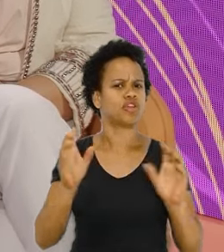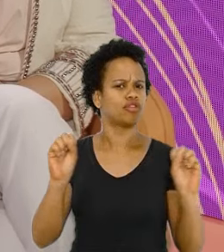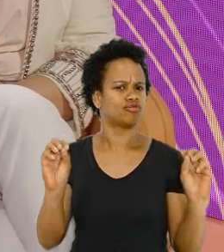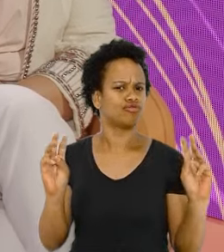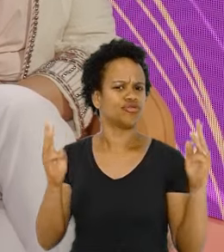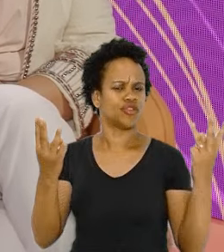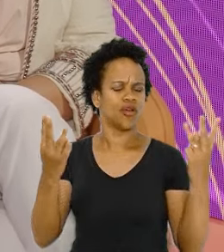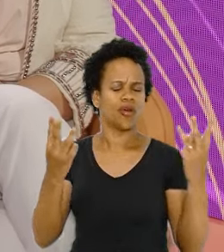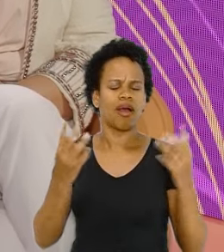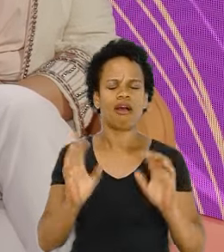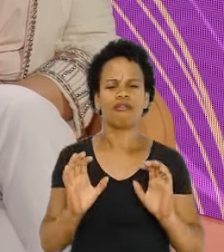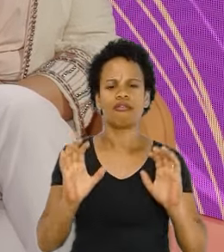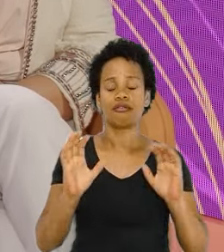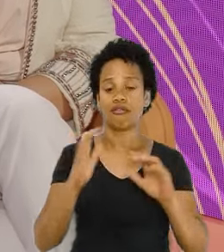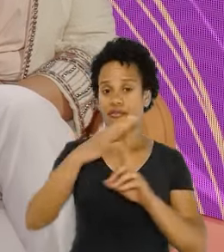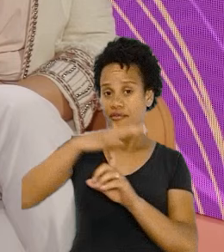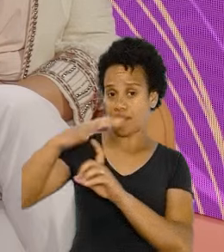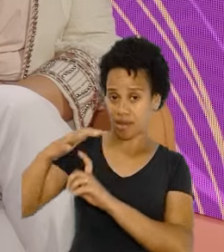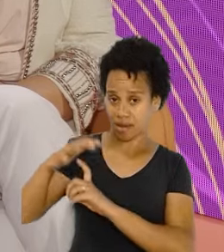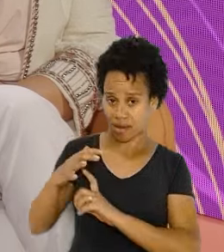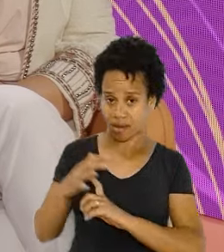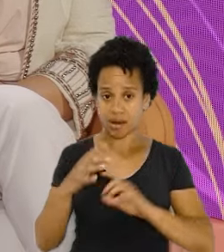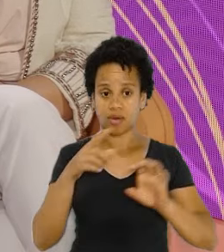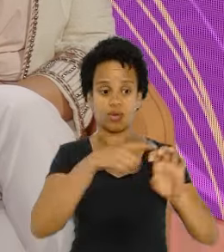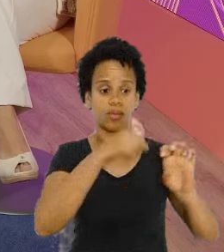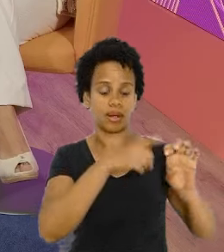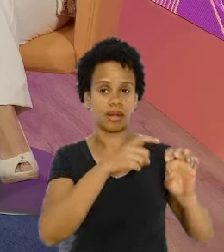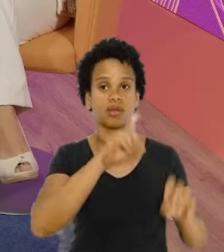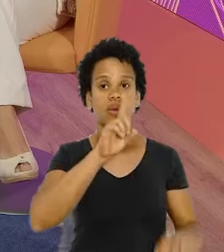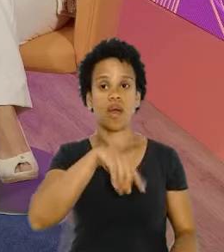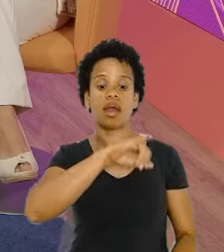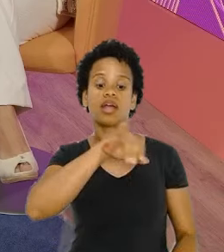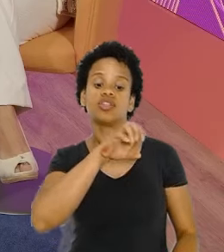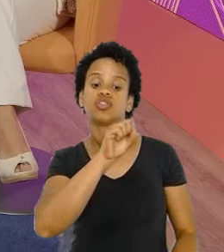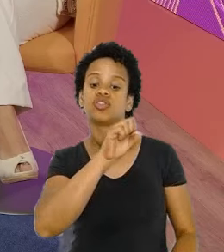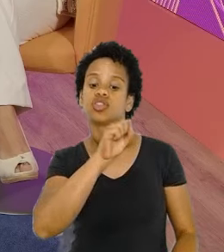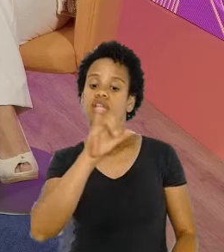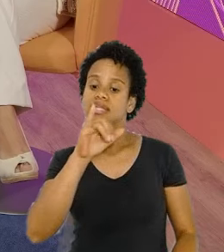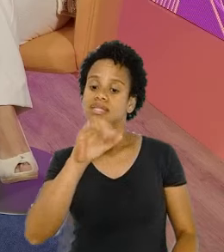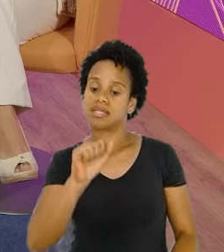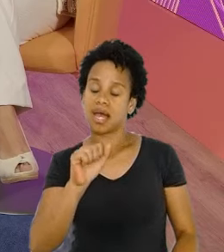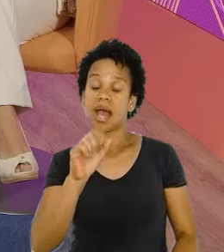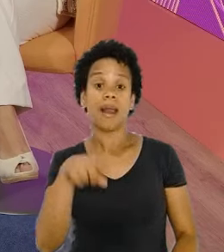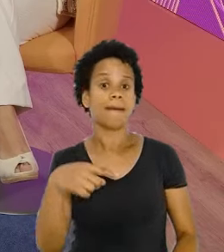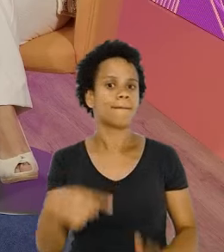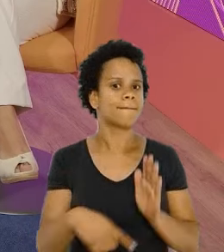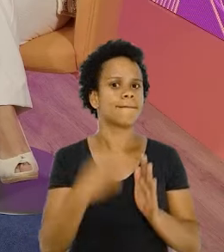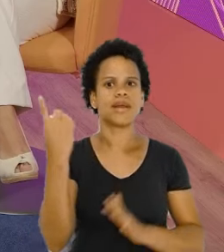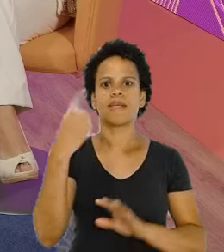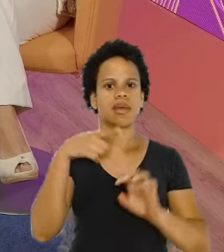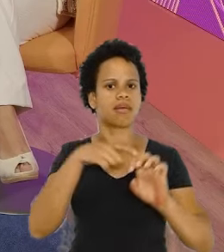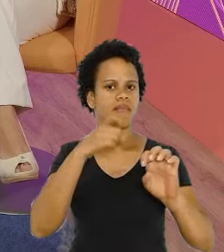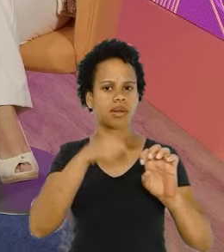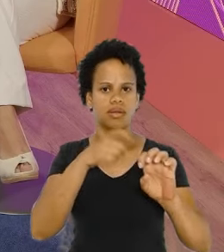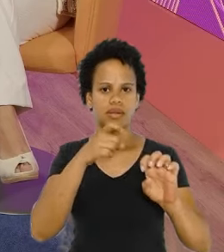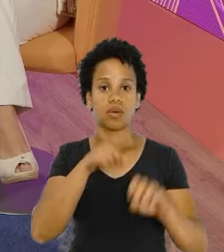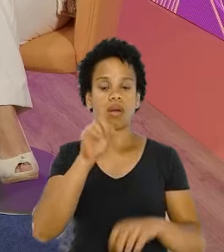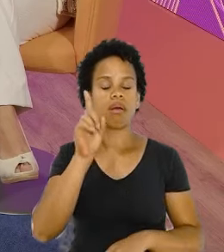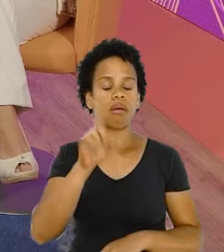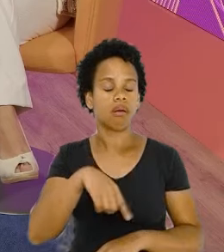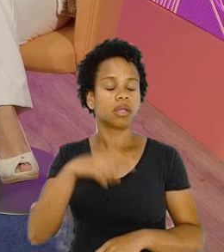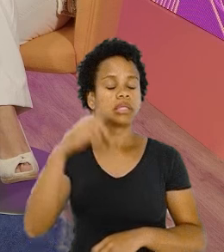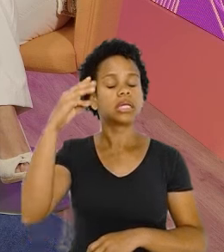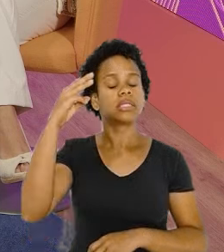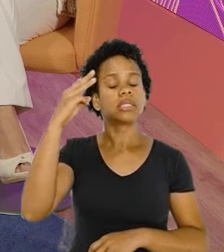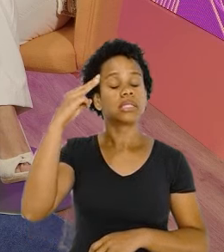Feira do Empreendedor é a Jéssica Pereira a primeira empreendedora com síndrome de dal formalizada do